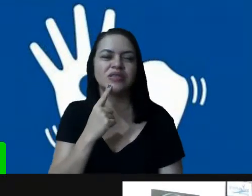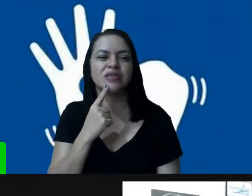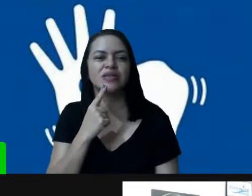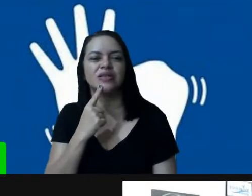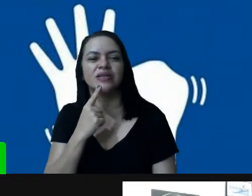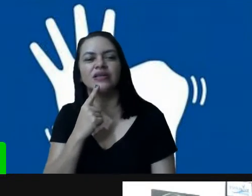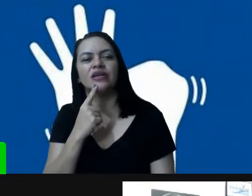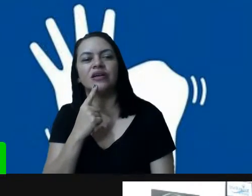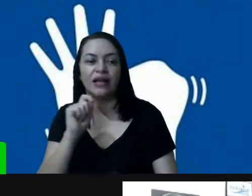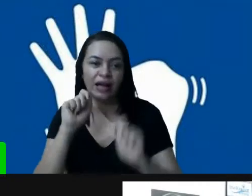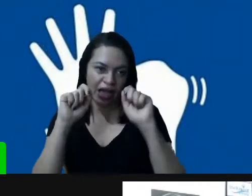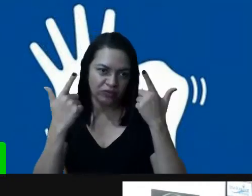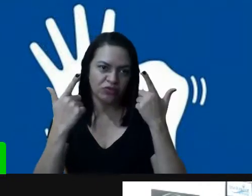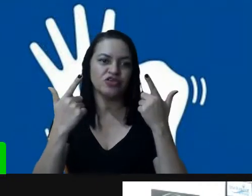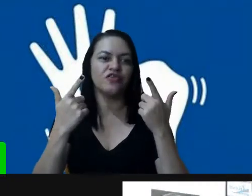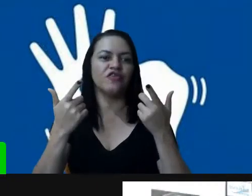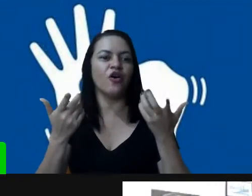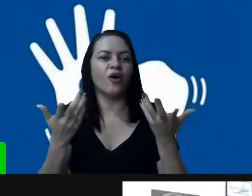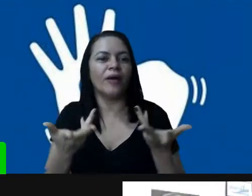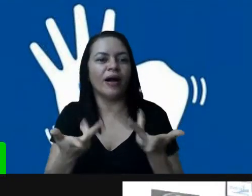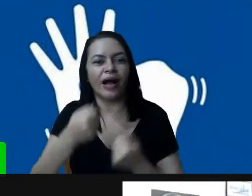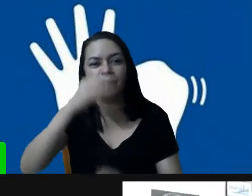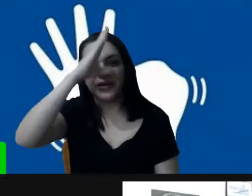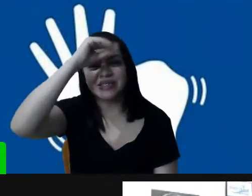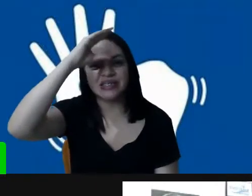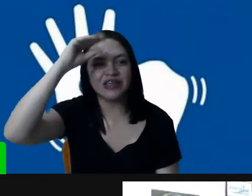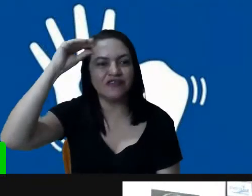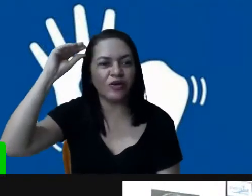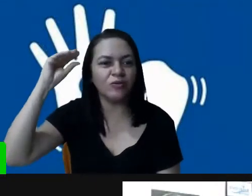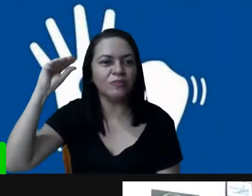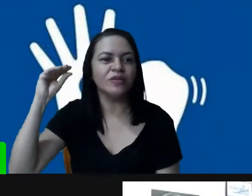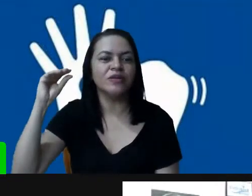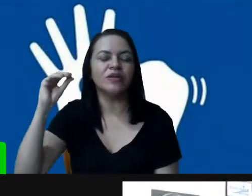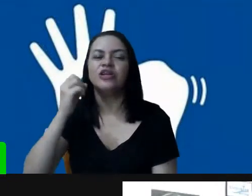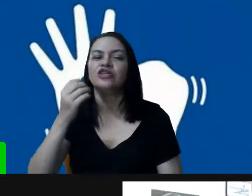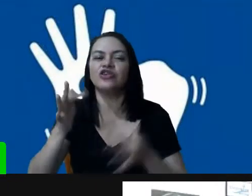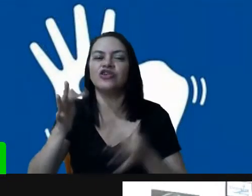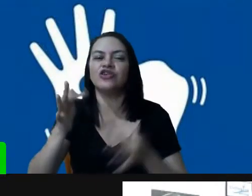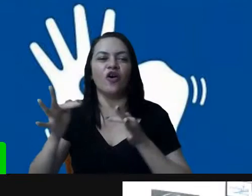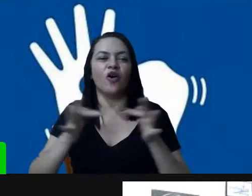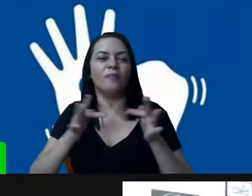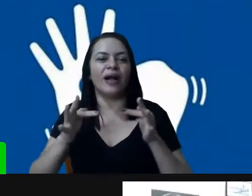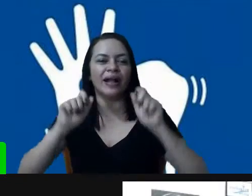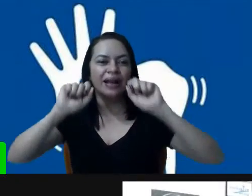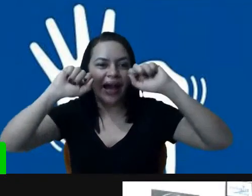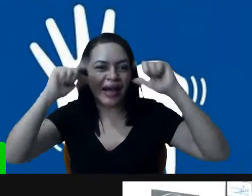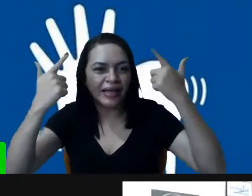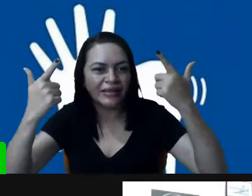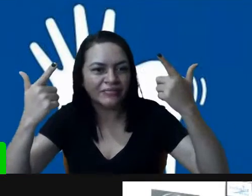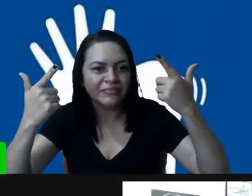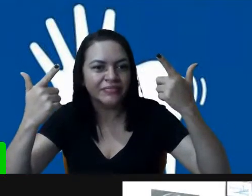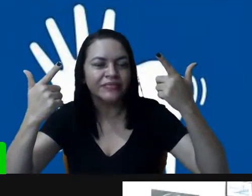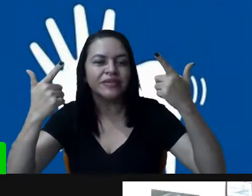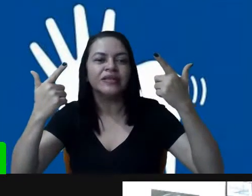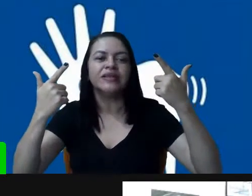surdas, claro, de forma aprazível, de forma